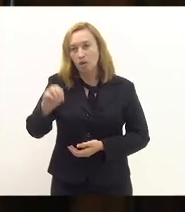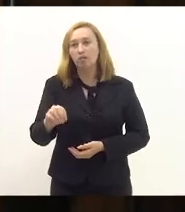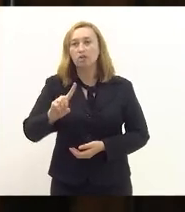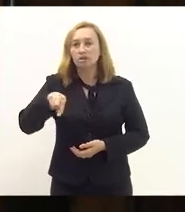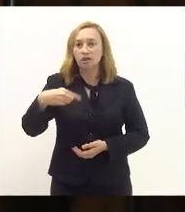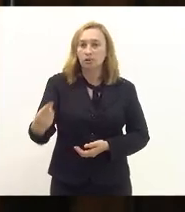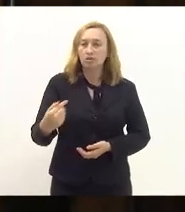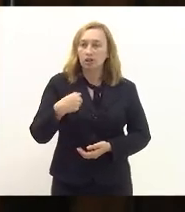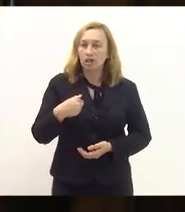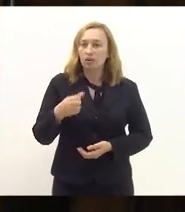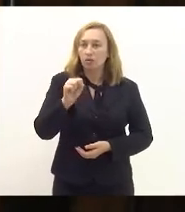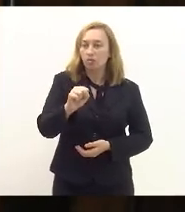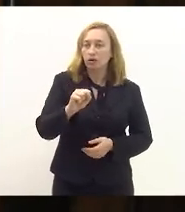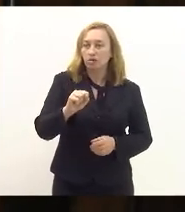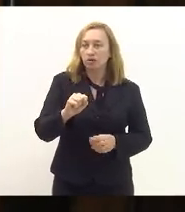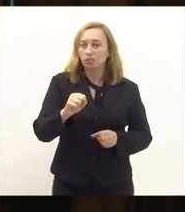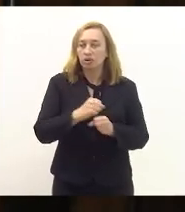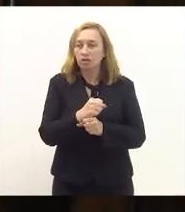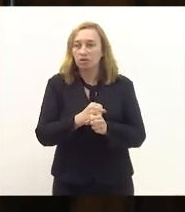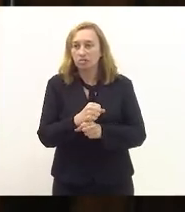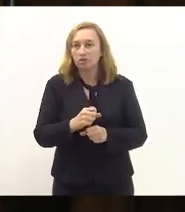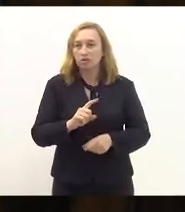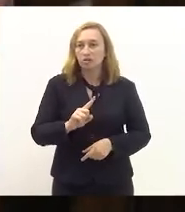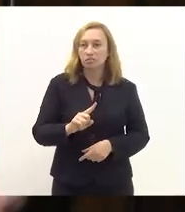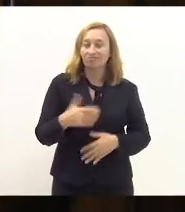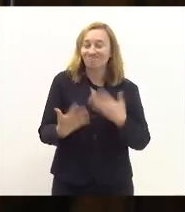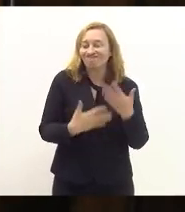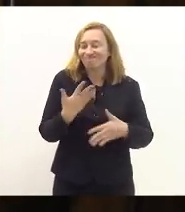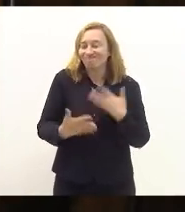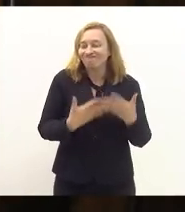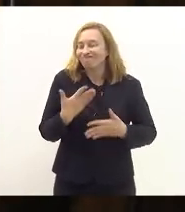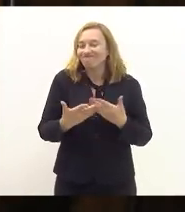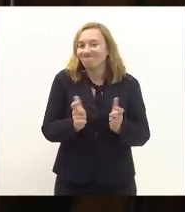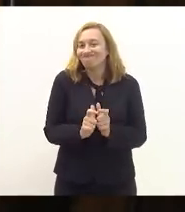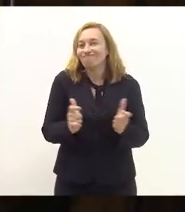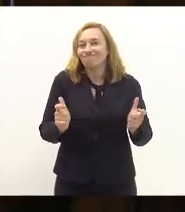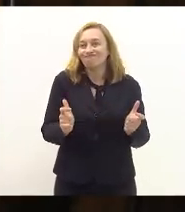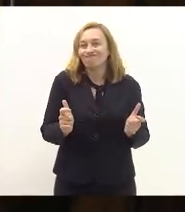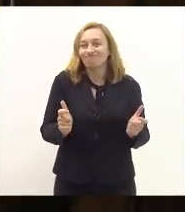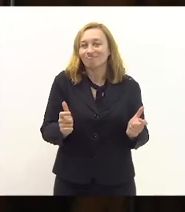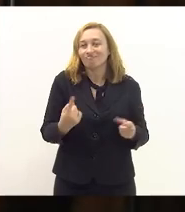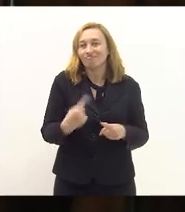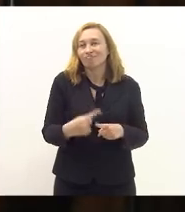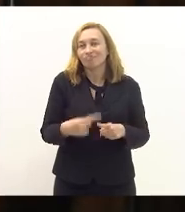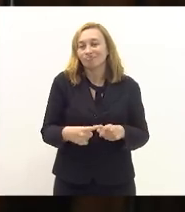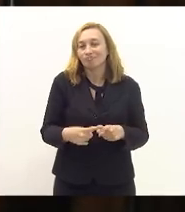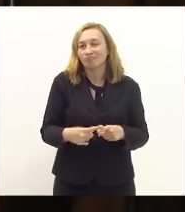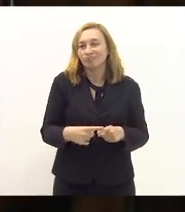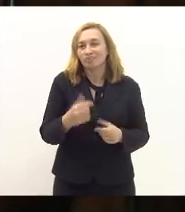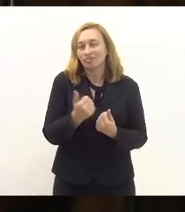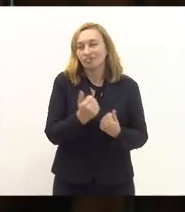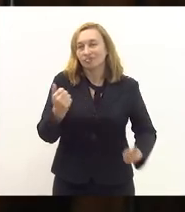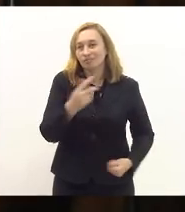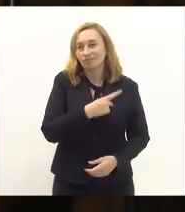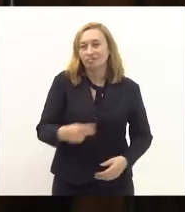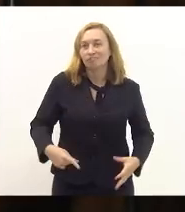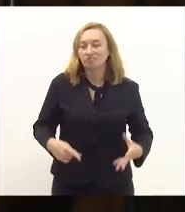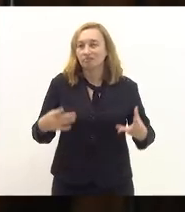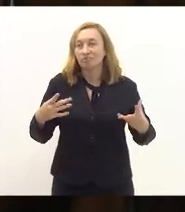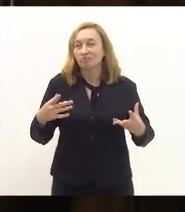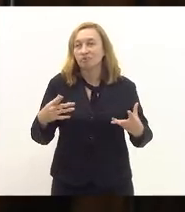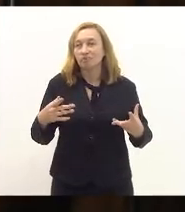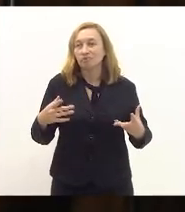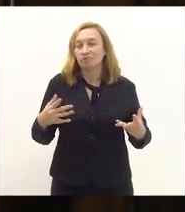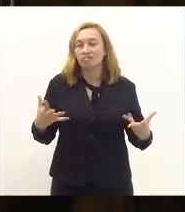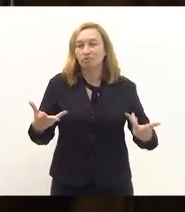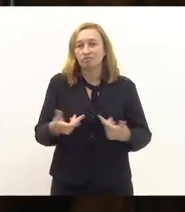depois eu fiquei 8 anos, e eu tenho uma alegria enorme, pessoal, porque eu tive um vice-prefeito extraordinário, que